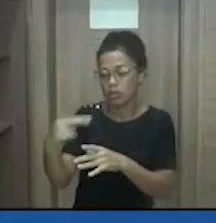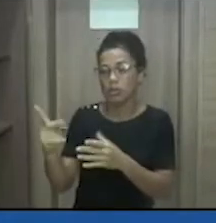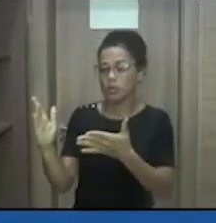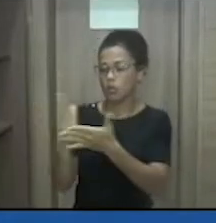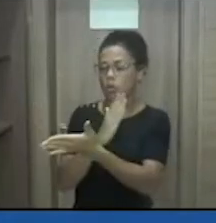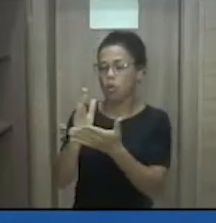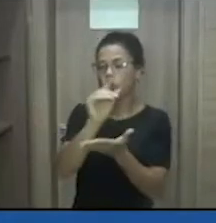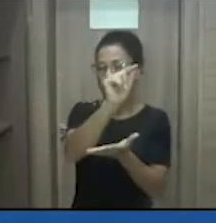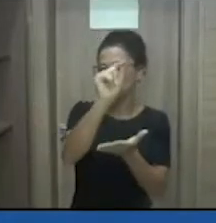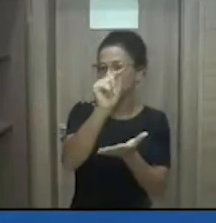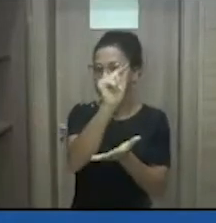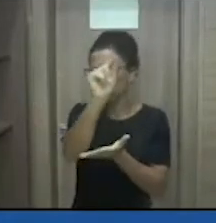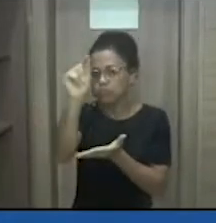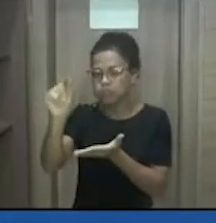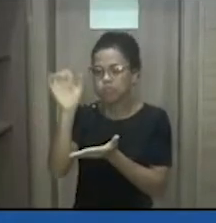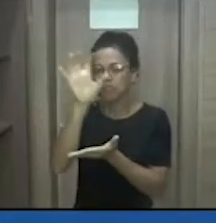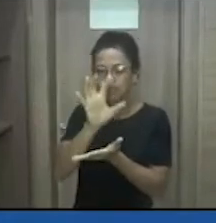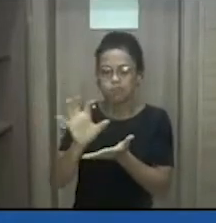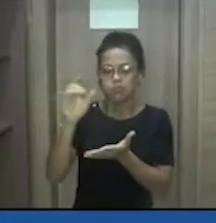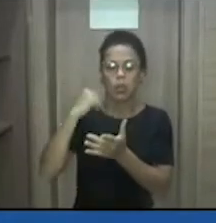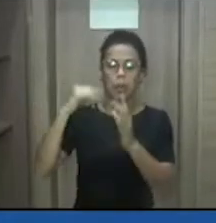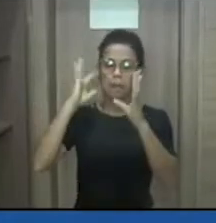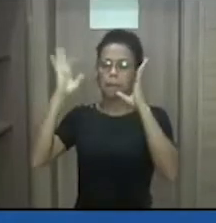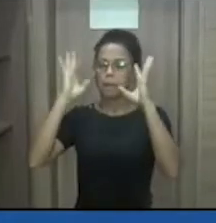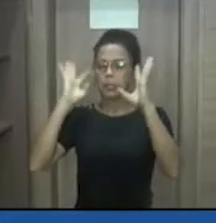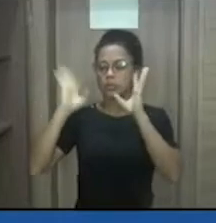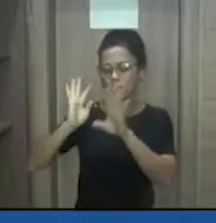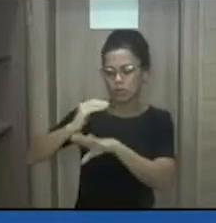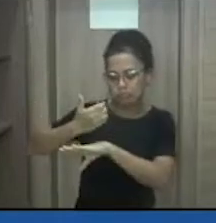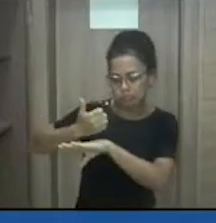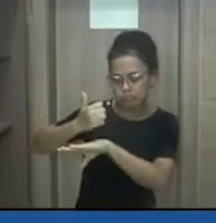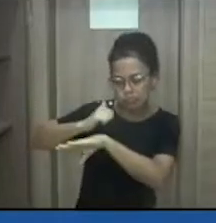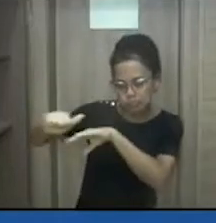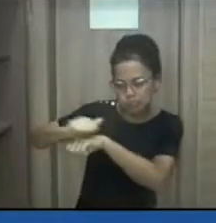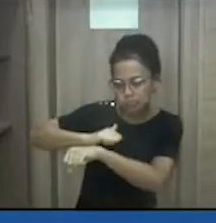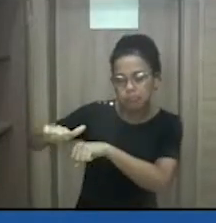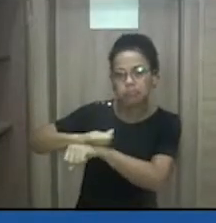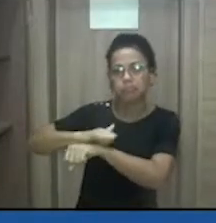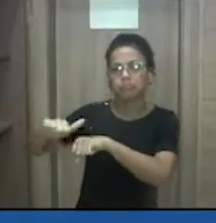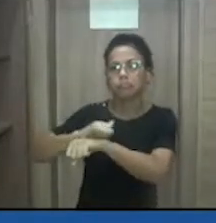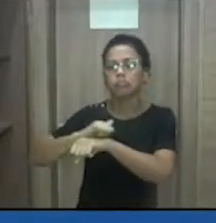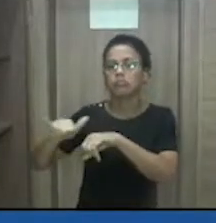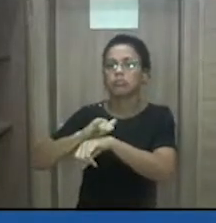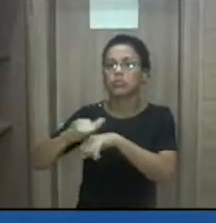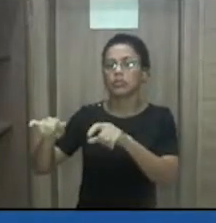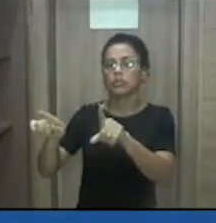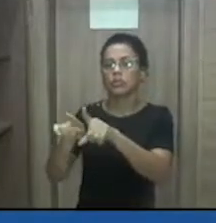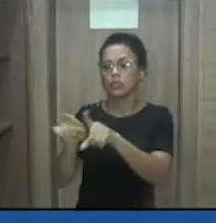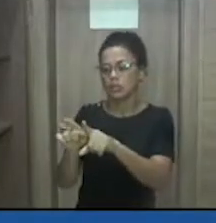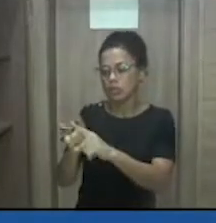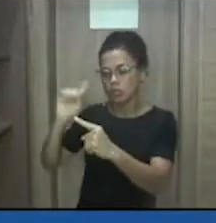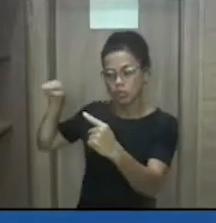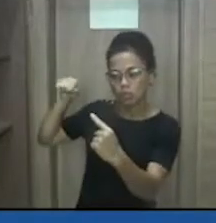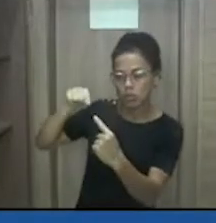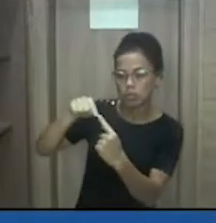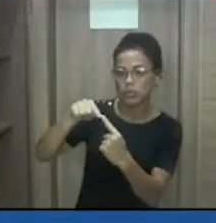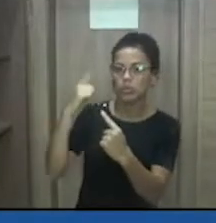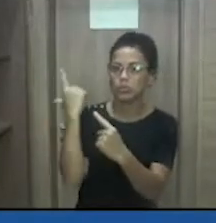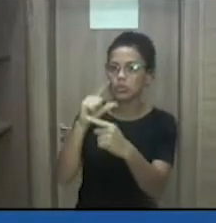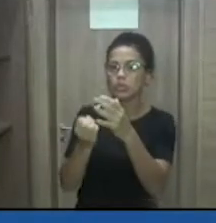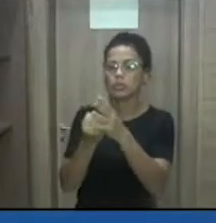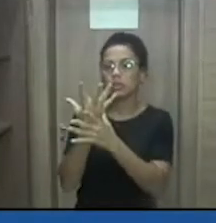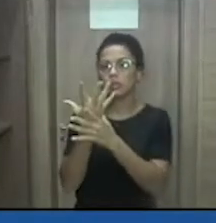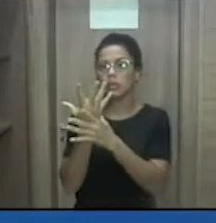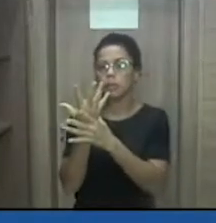algumas regiões, pensar estratégias de provimento, incentivo, né, ao cumprimento das metas de produção, porque a gente viu